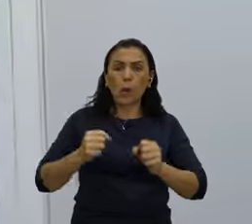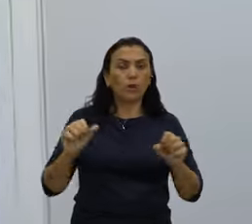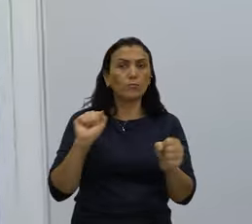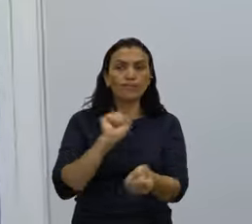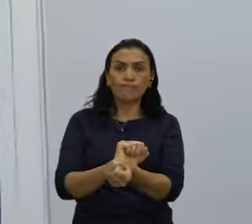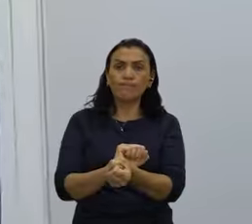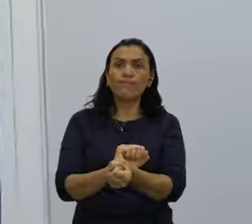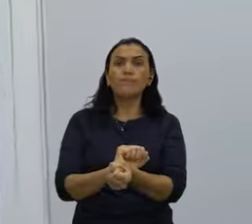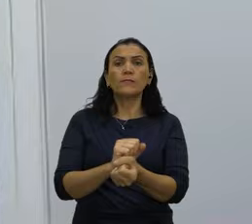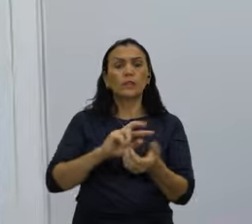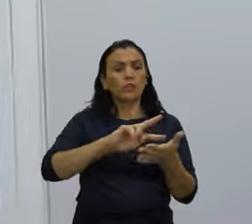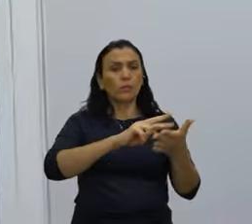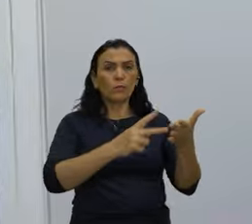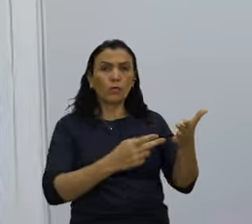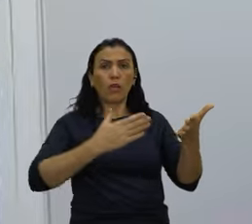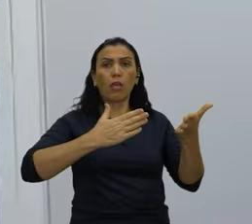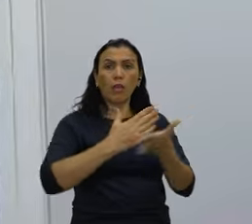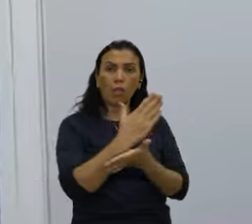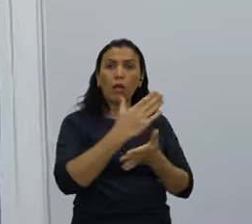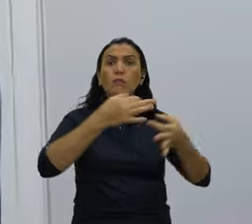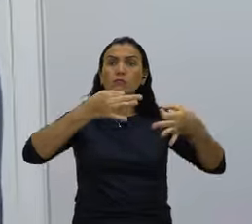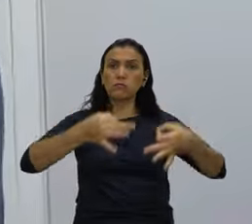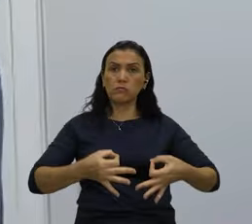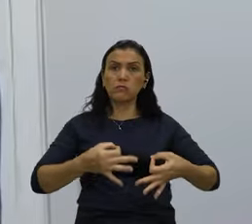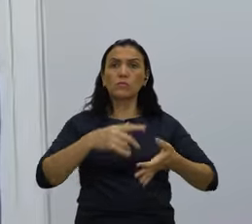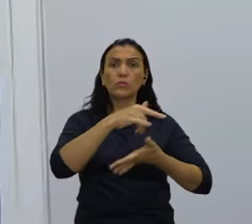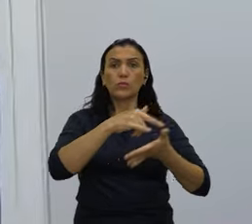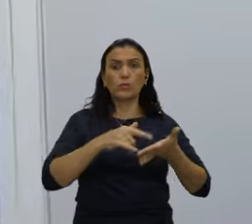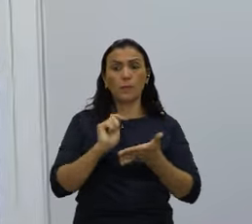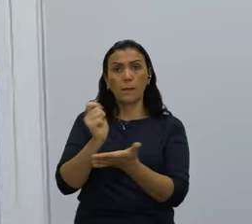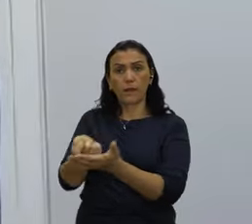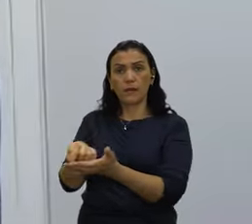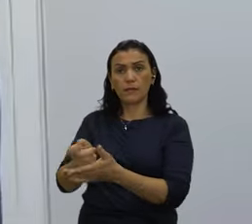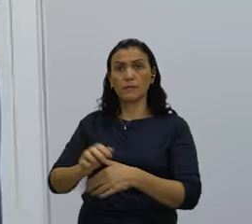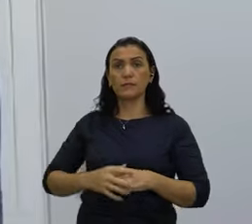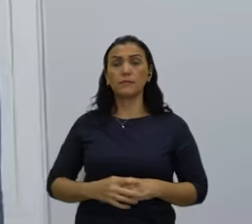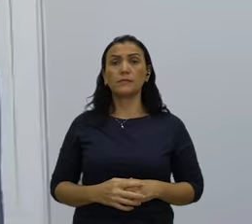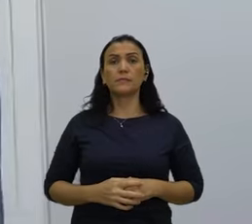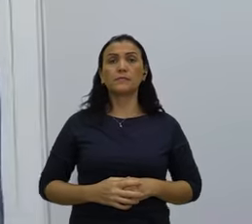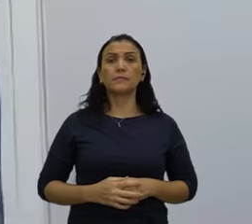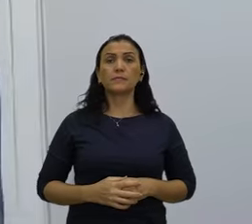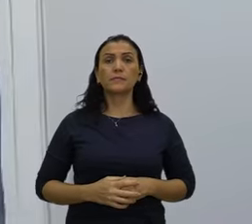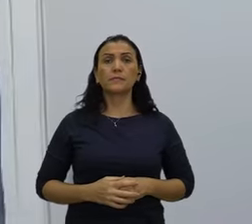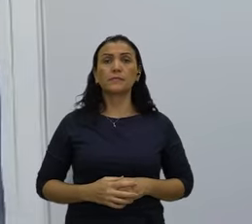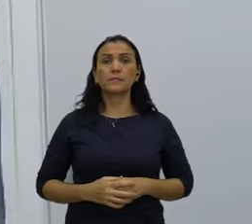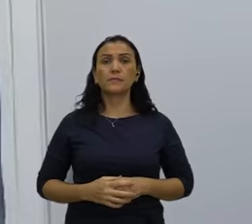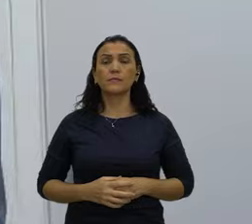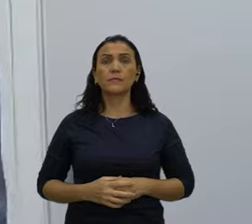ser encerrada, homologado esse acordo e feito esse pagamento.